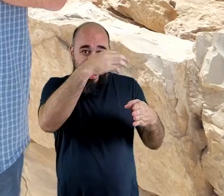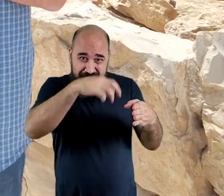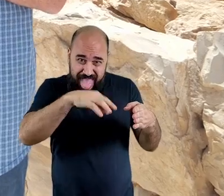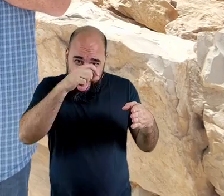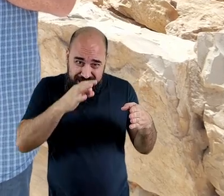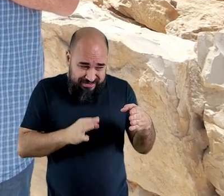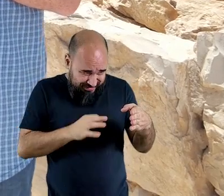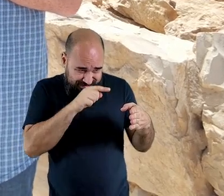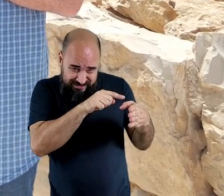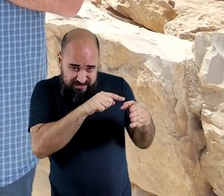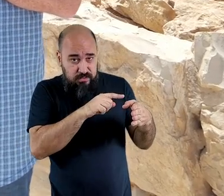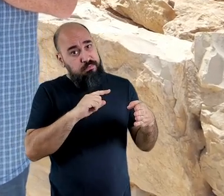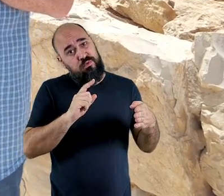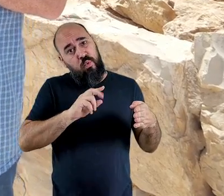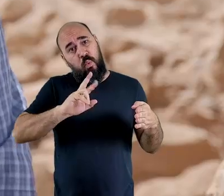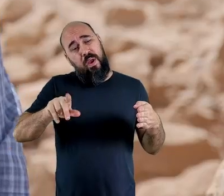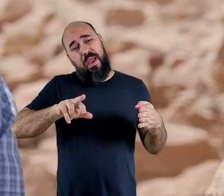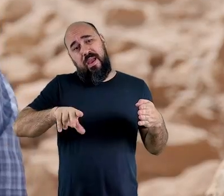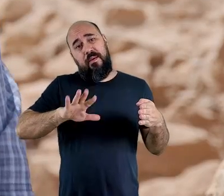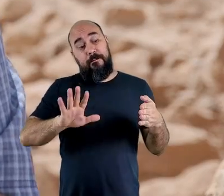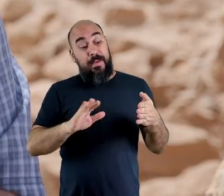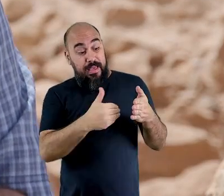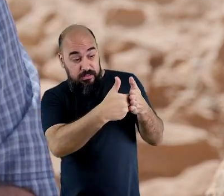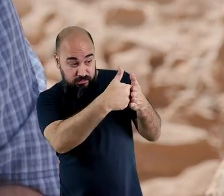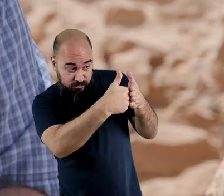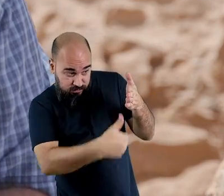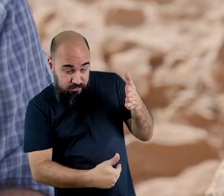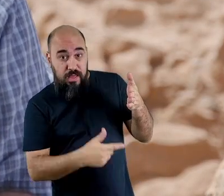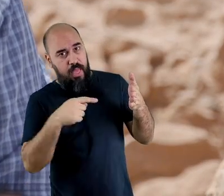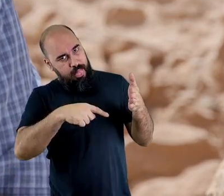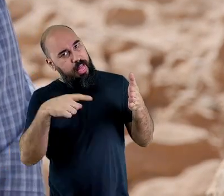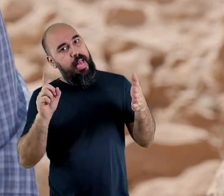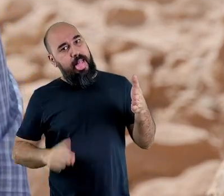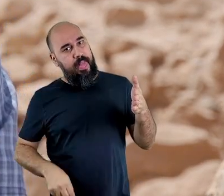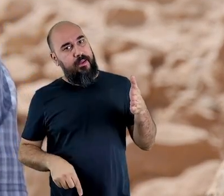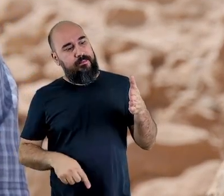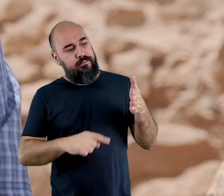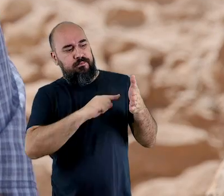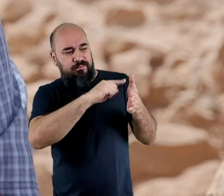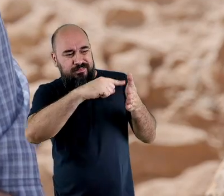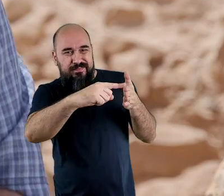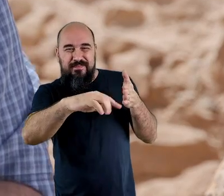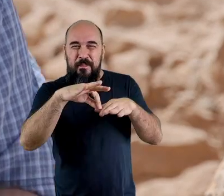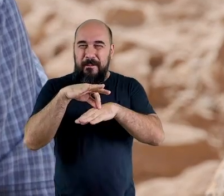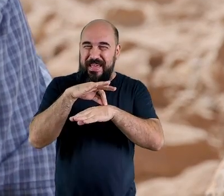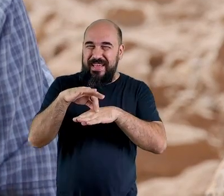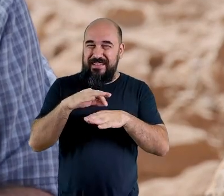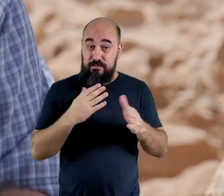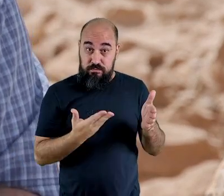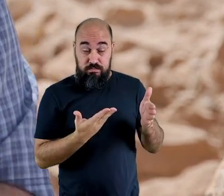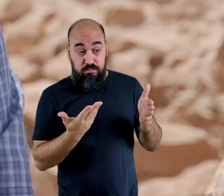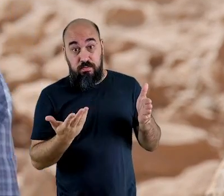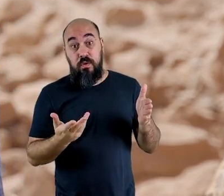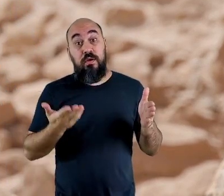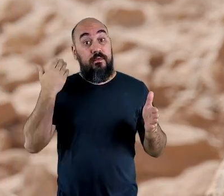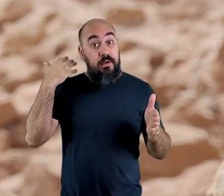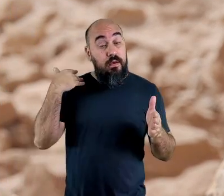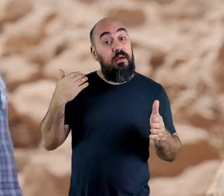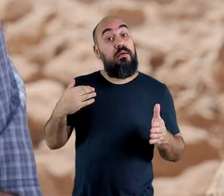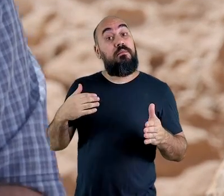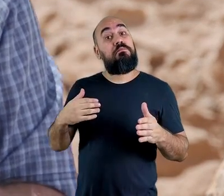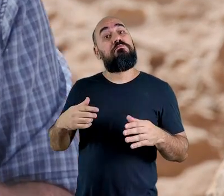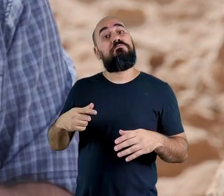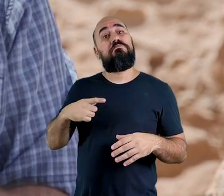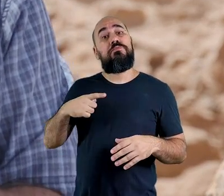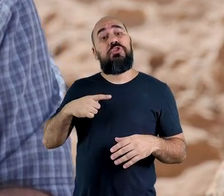esses armazéns são muito importantes. Josefo nos diz que quando os rebeldes chegaram aqui e tiraram Massada da pequena guarnição